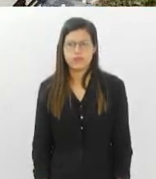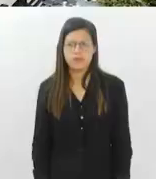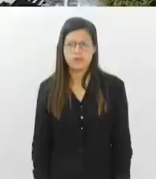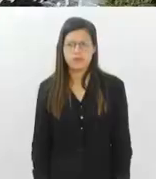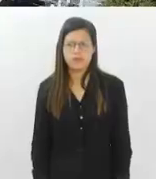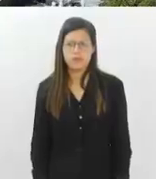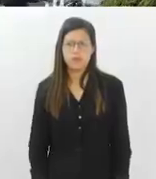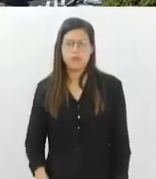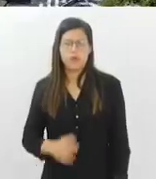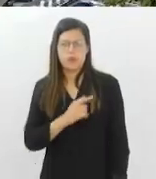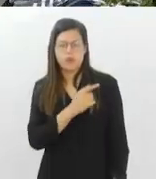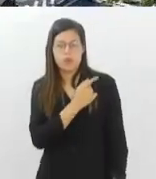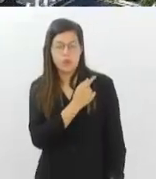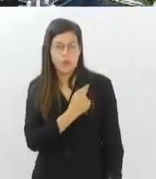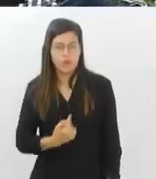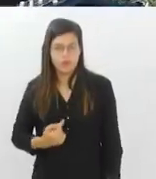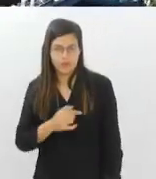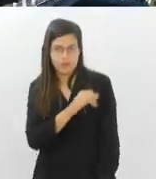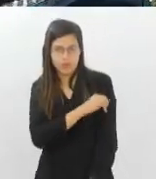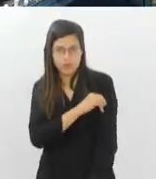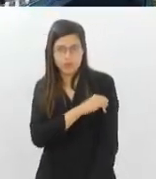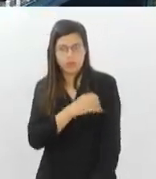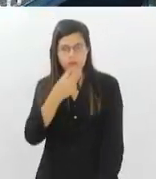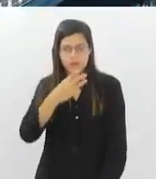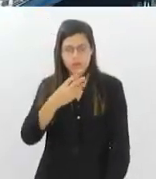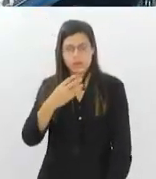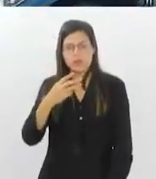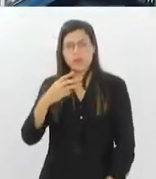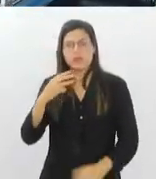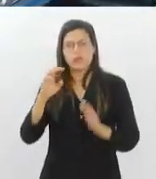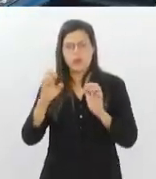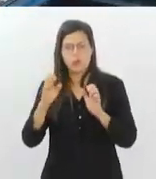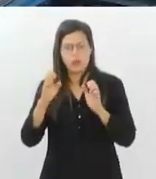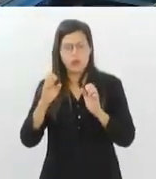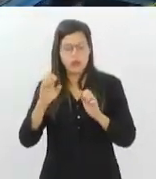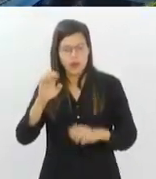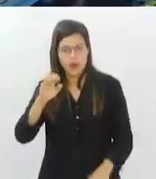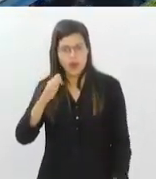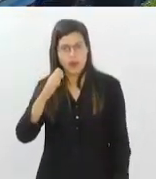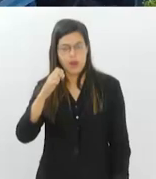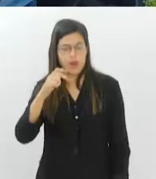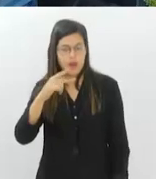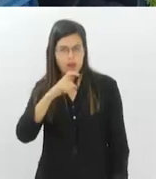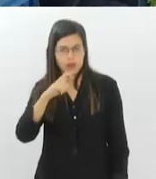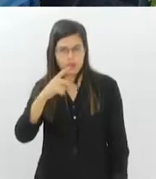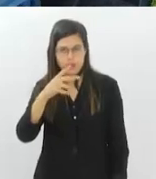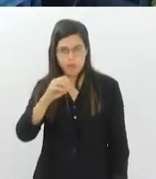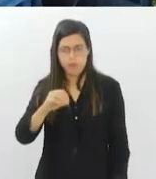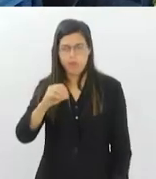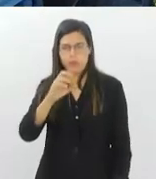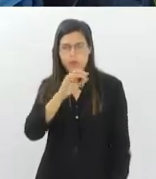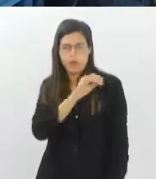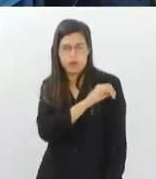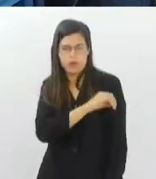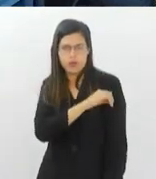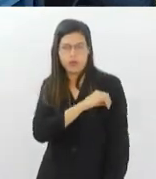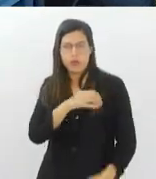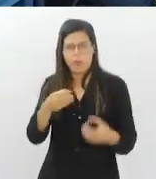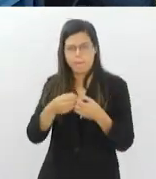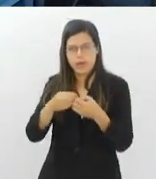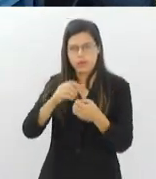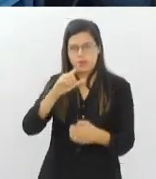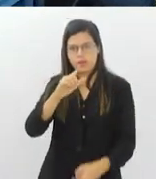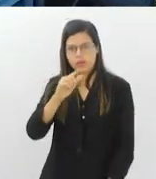O governo do Rio promove a terceira edição da Expo Rio Turismo, de hoje até domingo, no Complexo Lagum, às margens da Lagoa Rodrigo